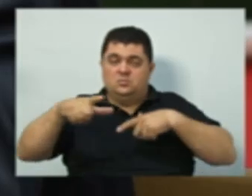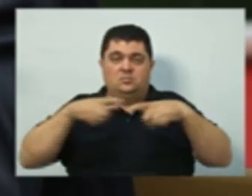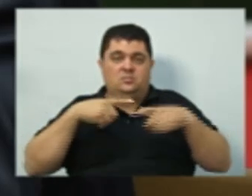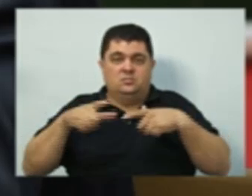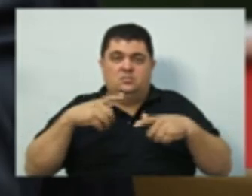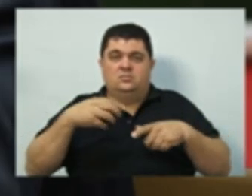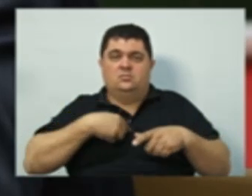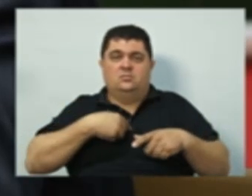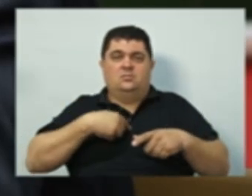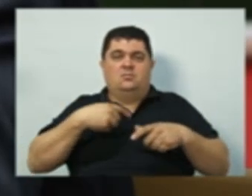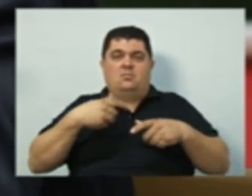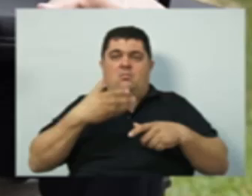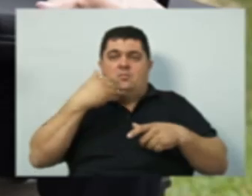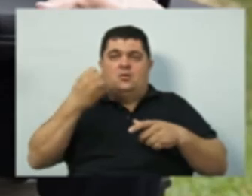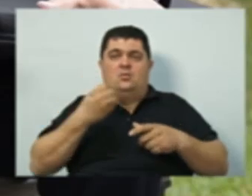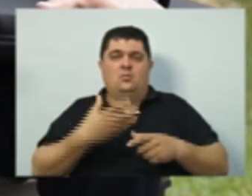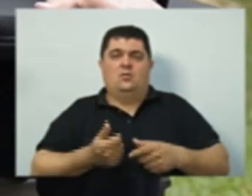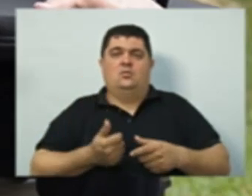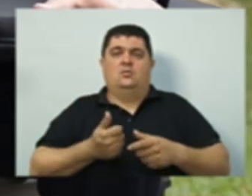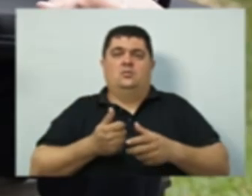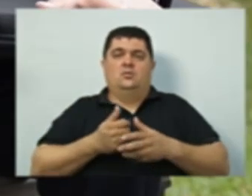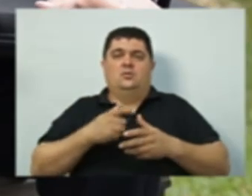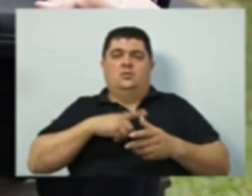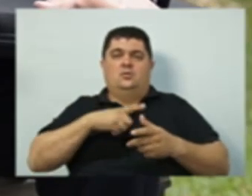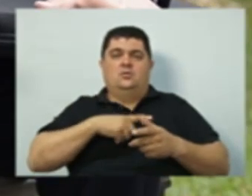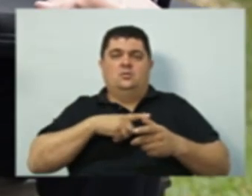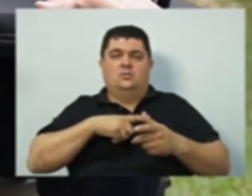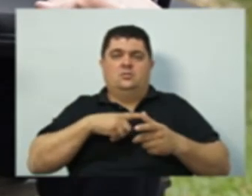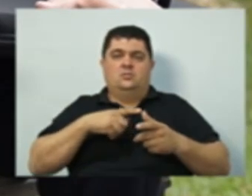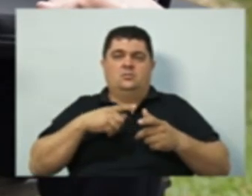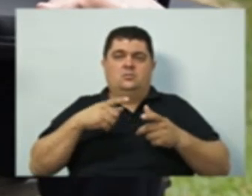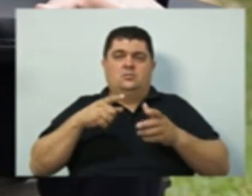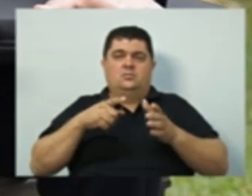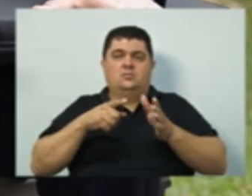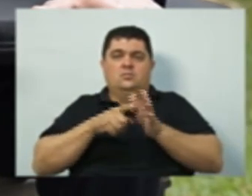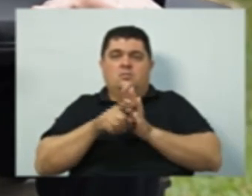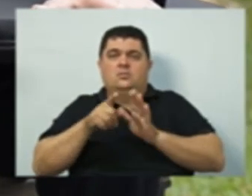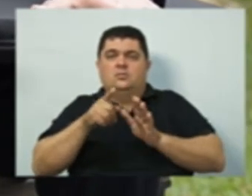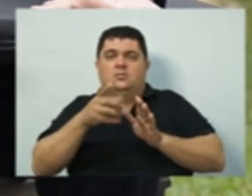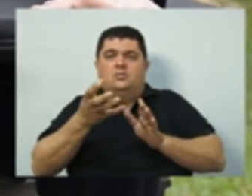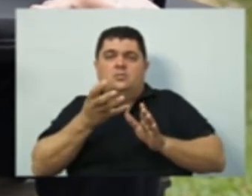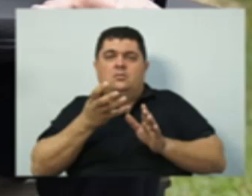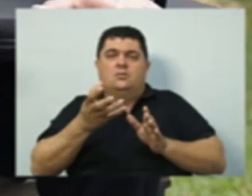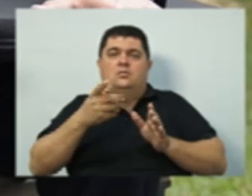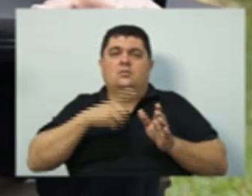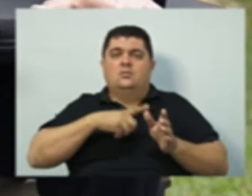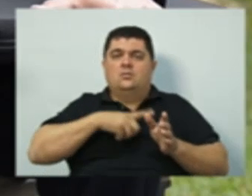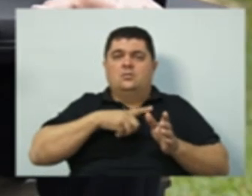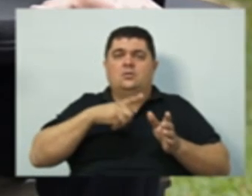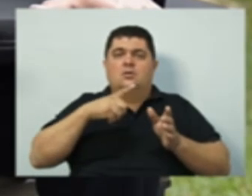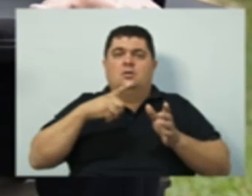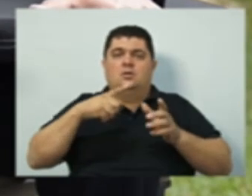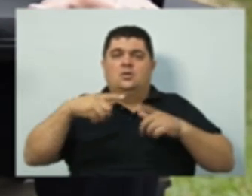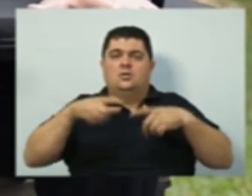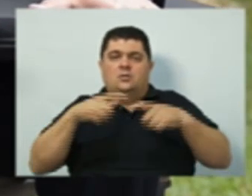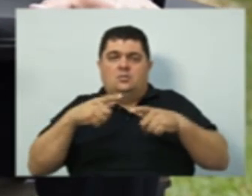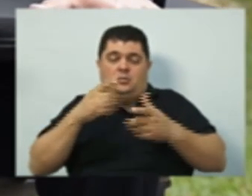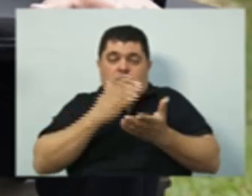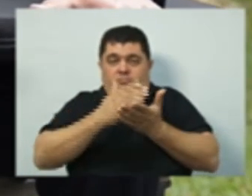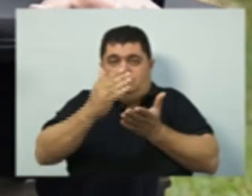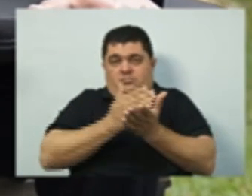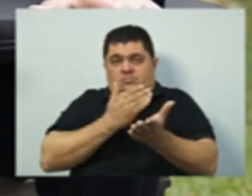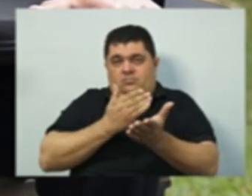viria na melhor hora para minha família. Então vou lhe propor uma coisa. Que tal você fazer o meu trabalho, daí podemos dividir o